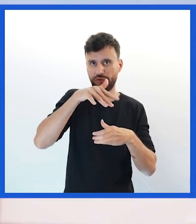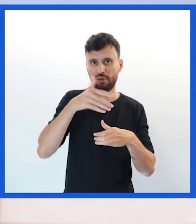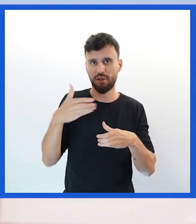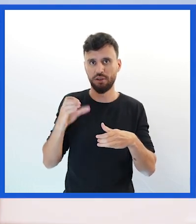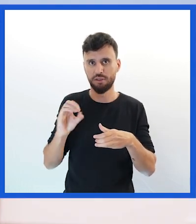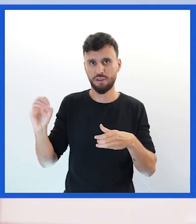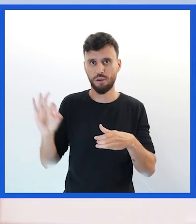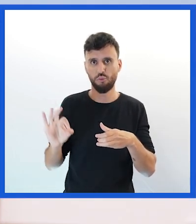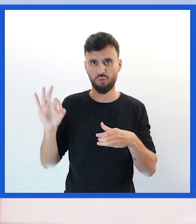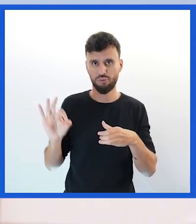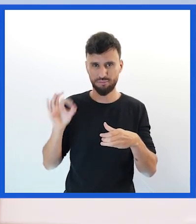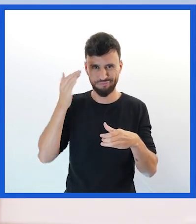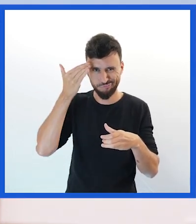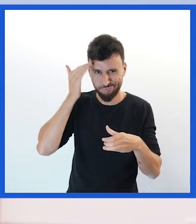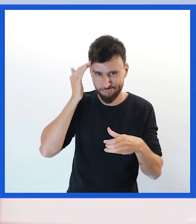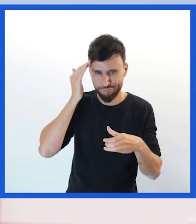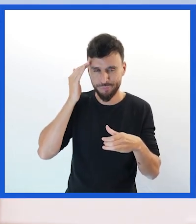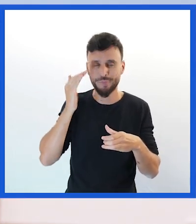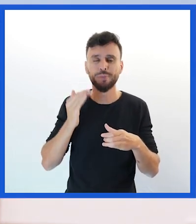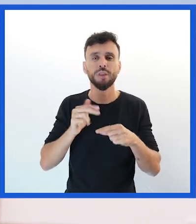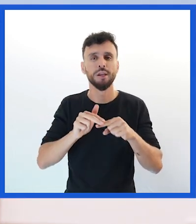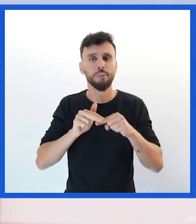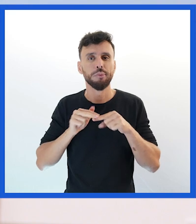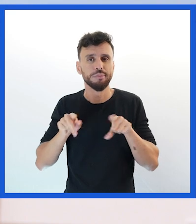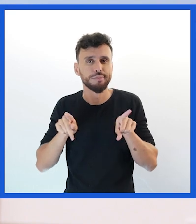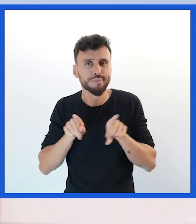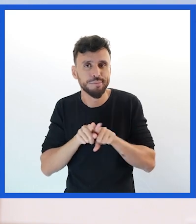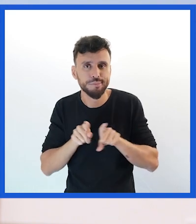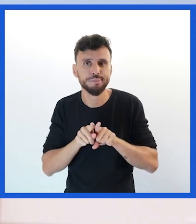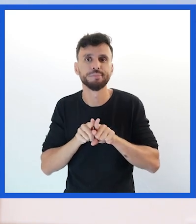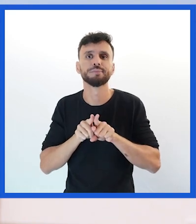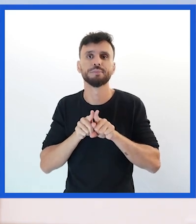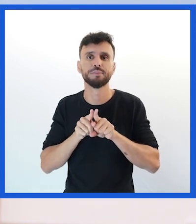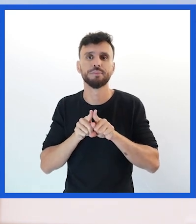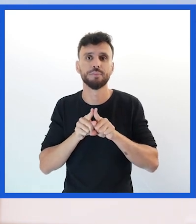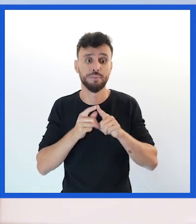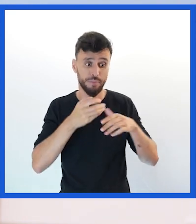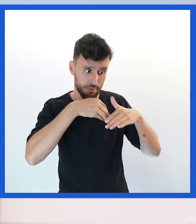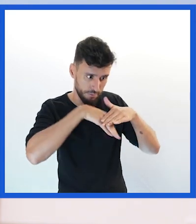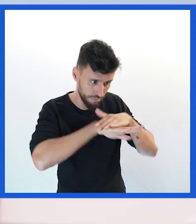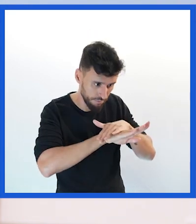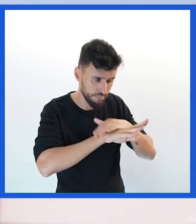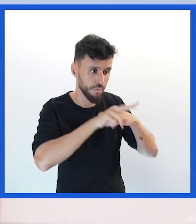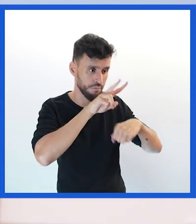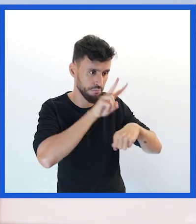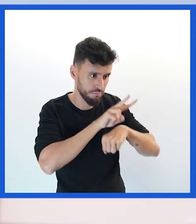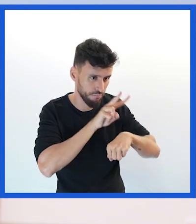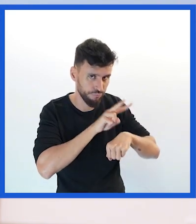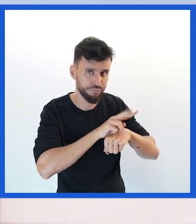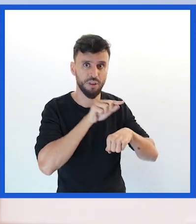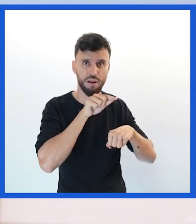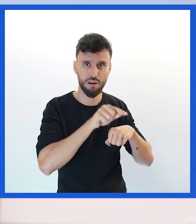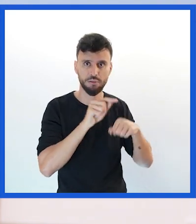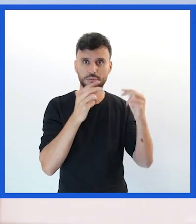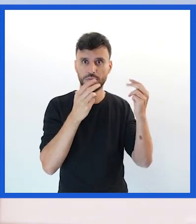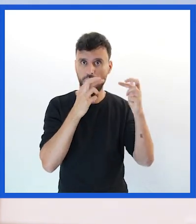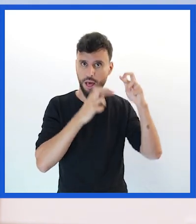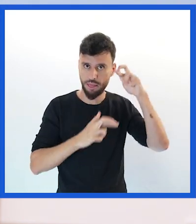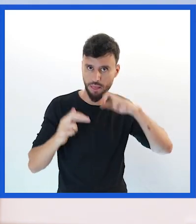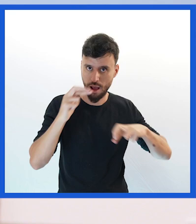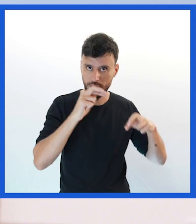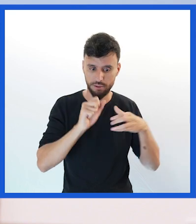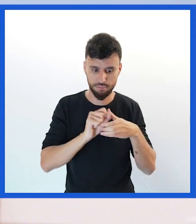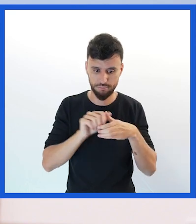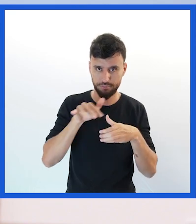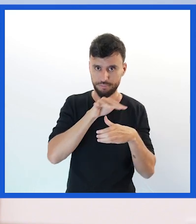Além disso, no que diz respeito à preservação e armazenagem de amostras, como essa análise envolve a evaporação